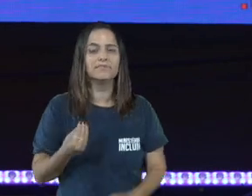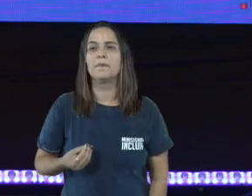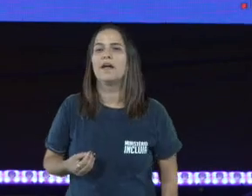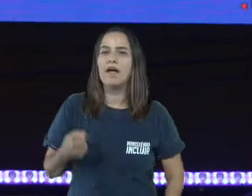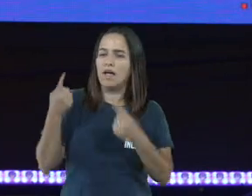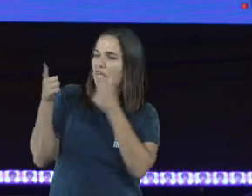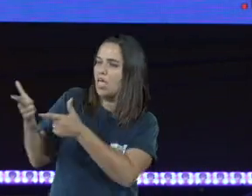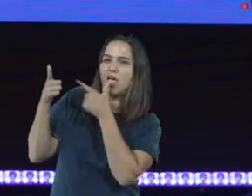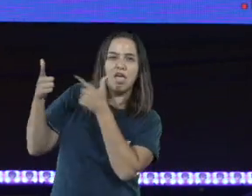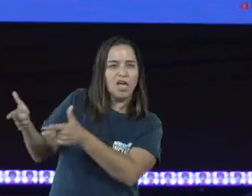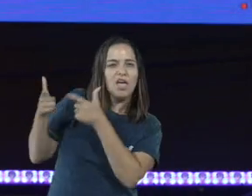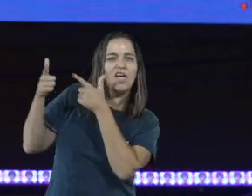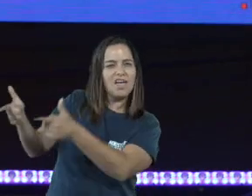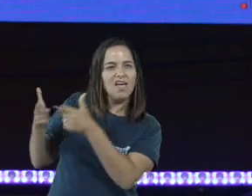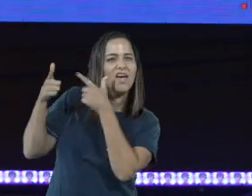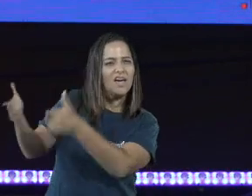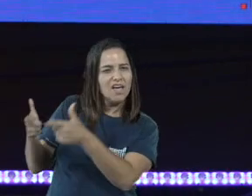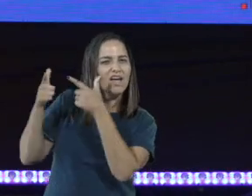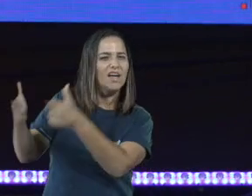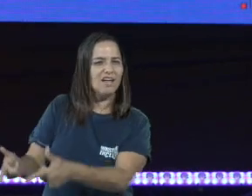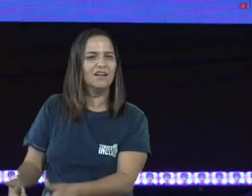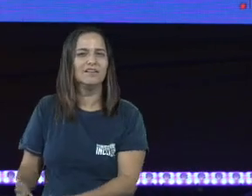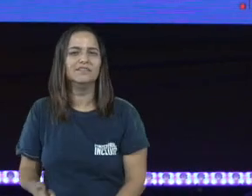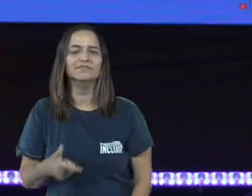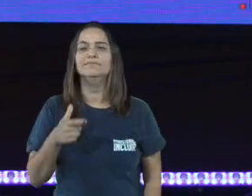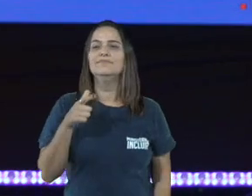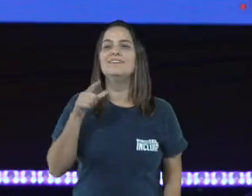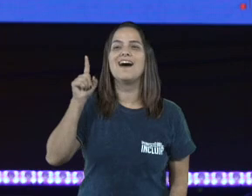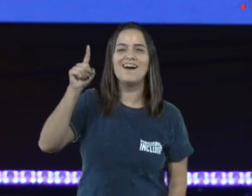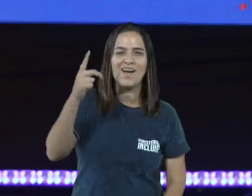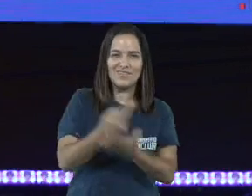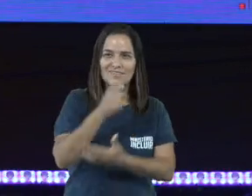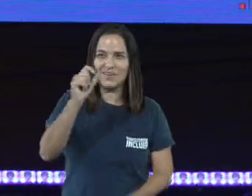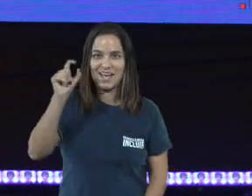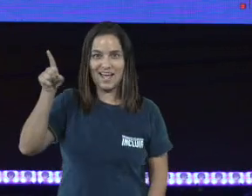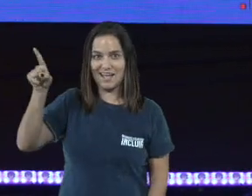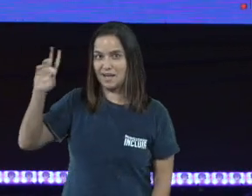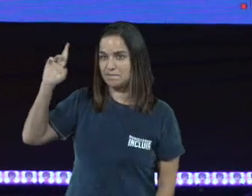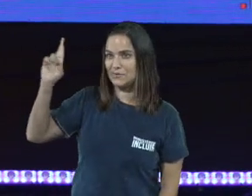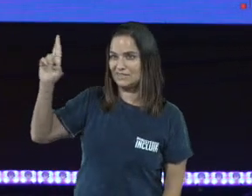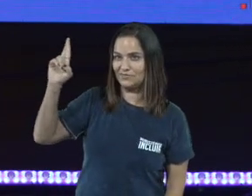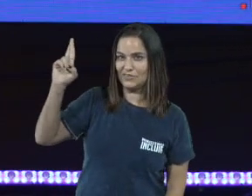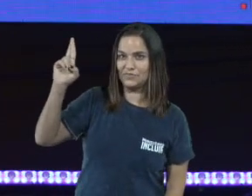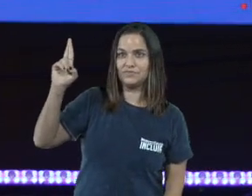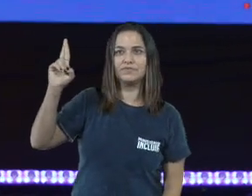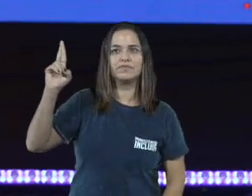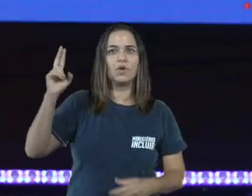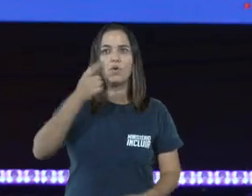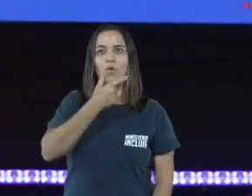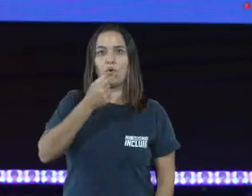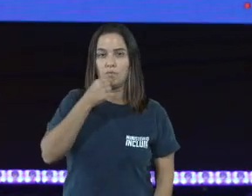agora O líder está na minha plantada pior coisa do mundo é um líder e me contado é um pai amedrontado a família